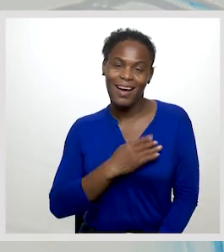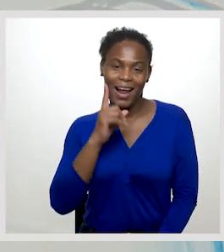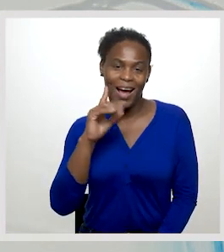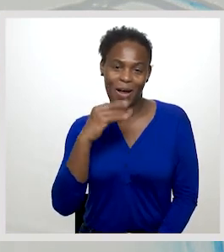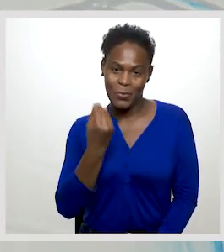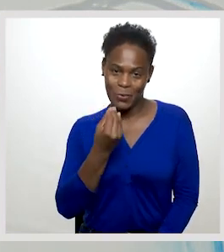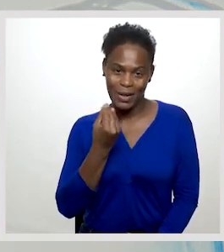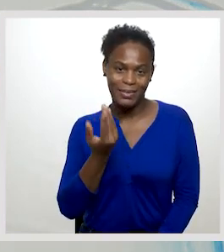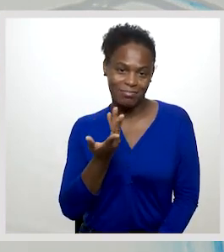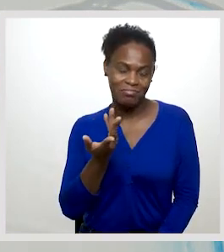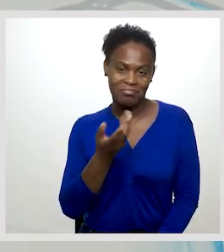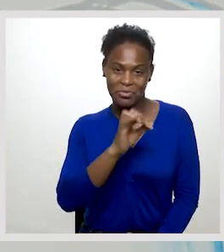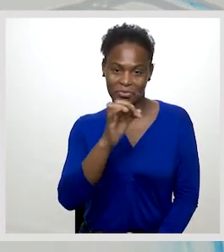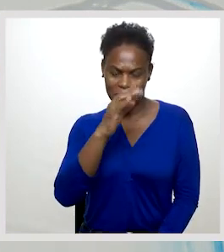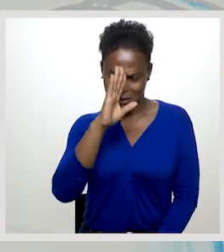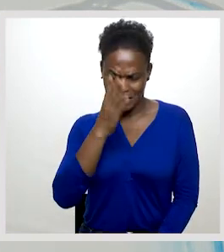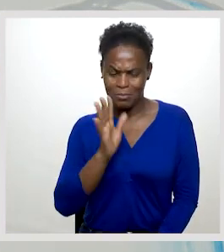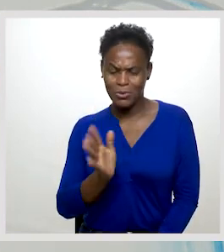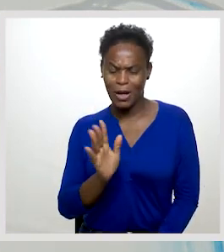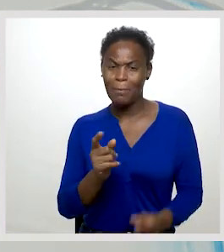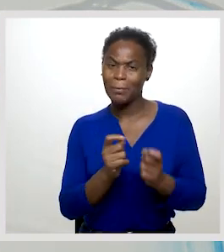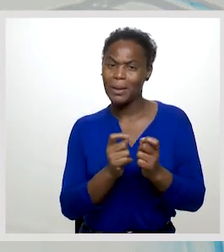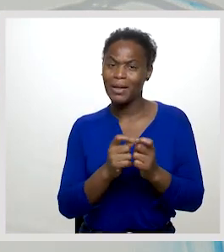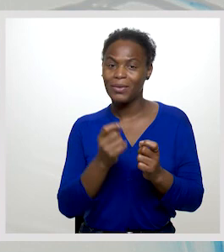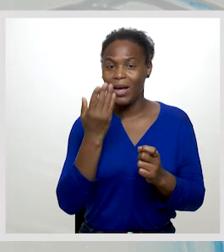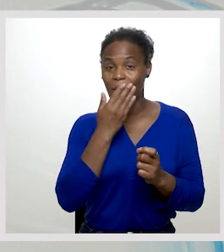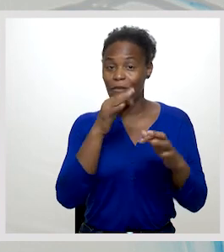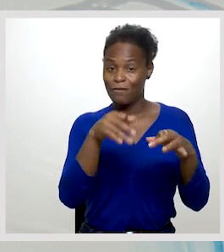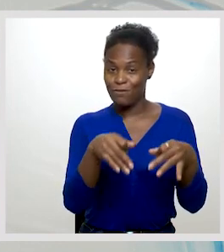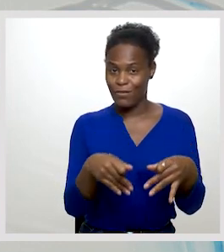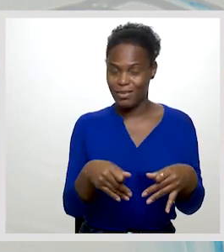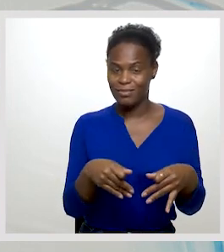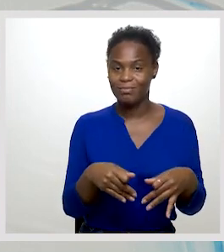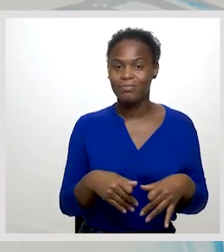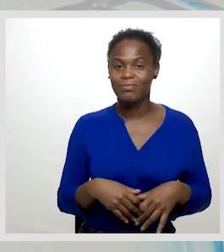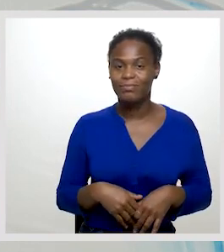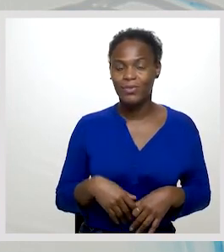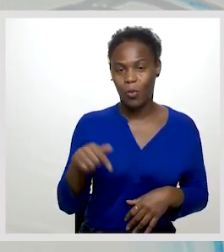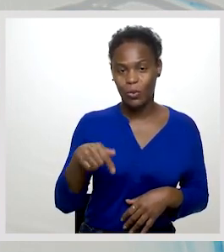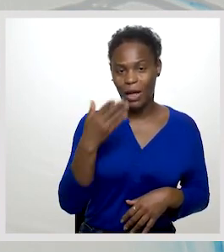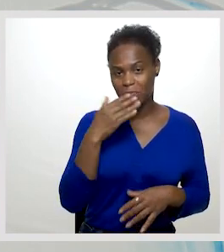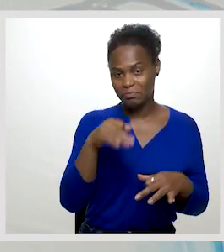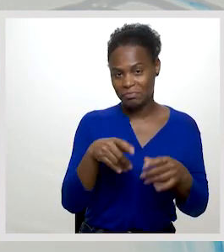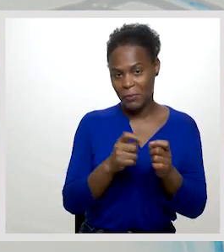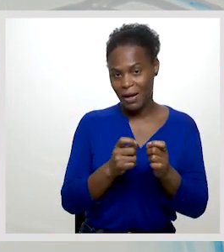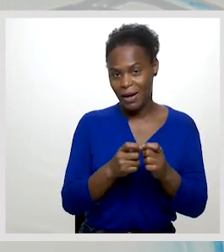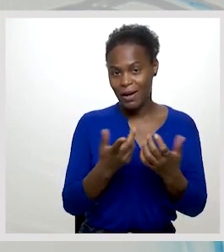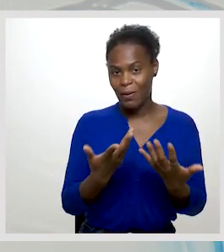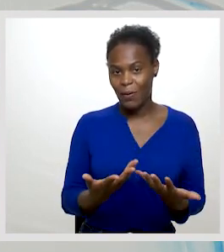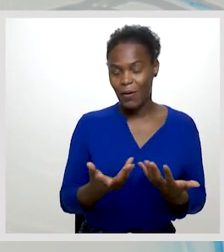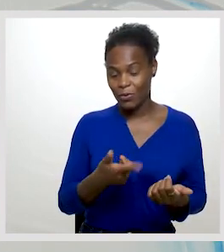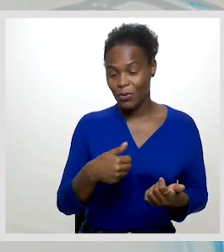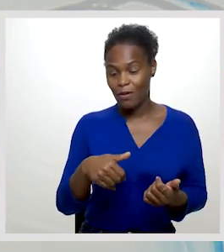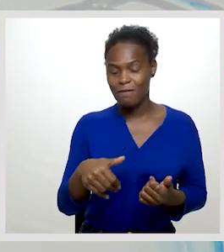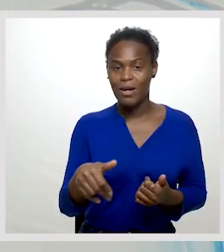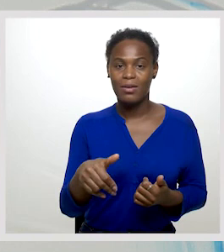Caros alunas e alunos, sabe-se que já estamos praticamente no fim da nossa aula de hoje.